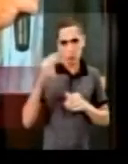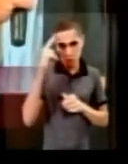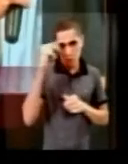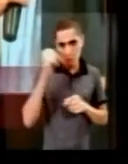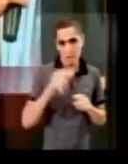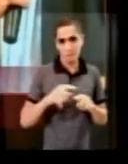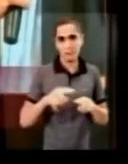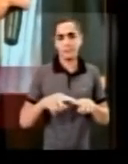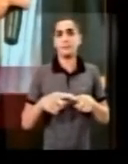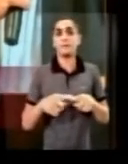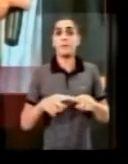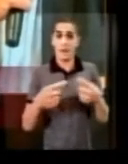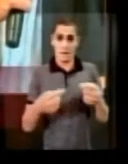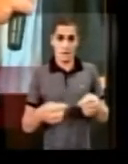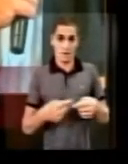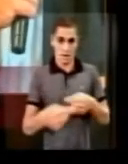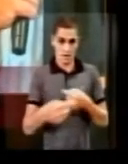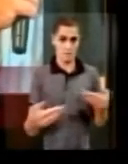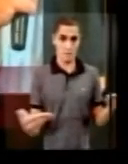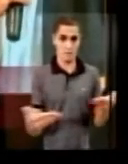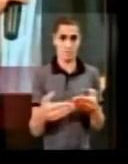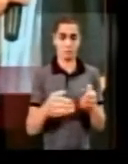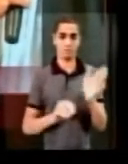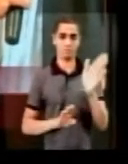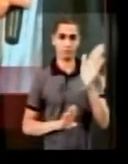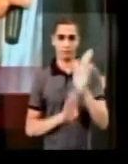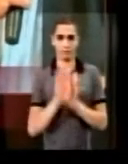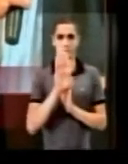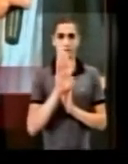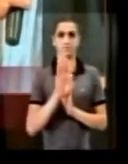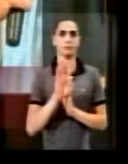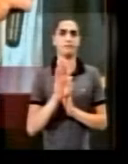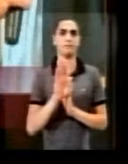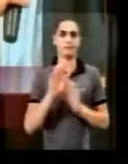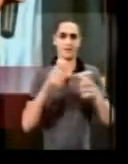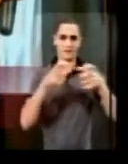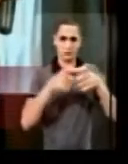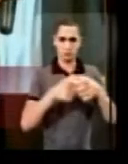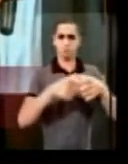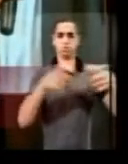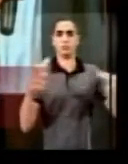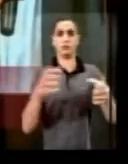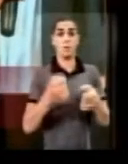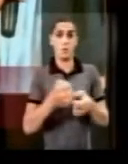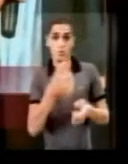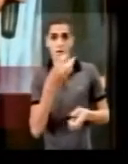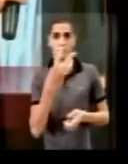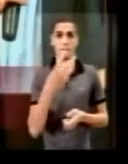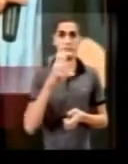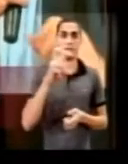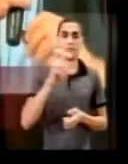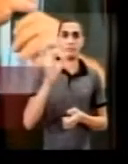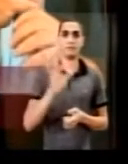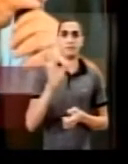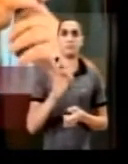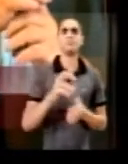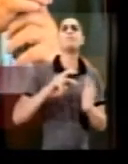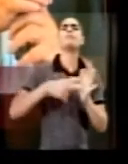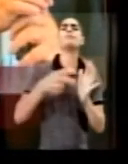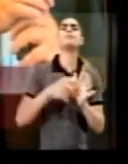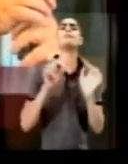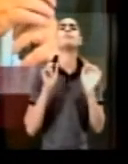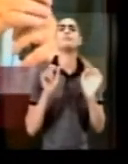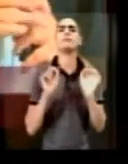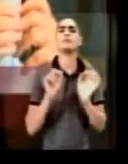semana, nós atingimos um pico de quase 35%. O que isso quer dizer? Isso quer